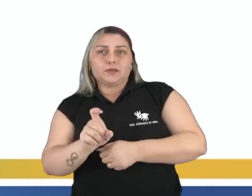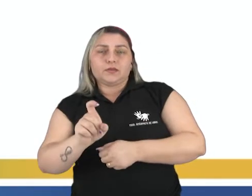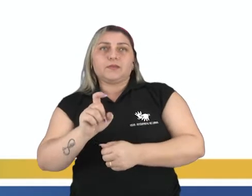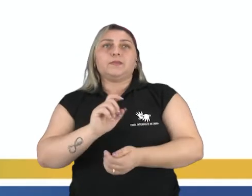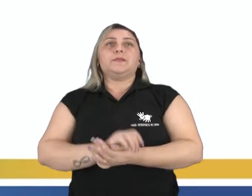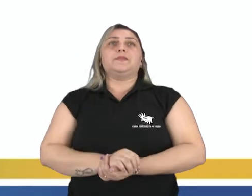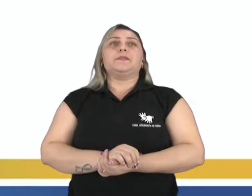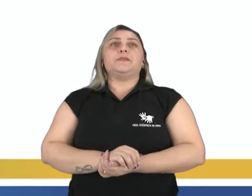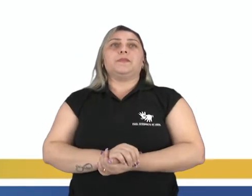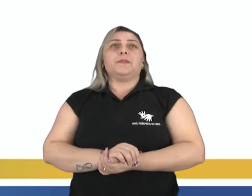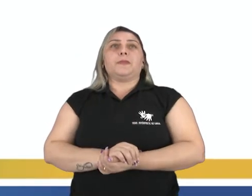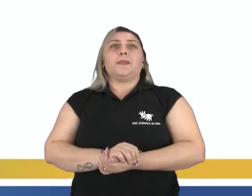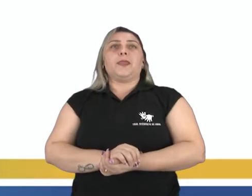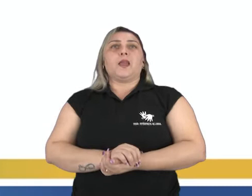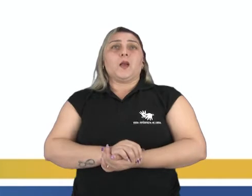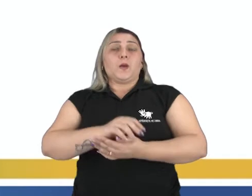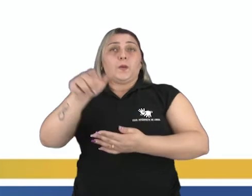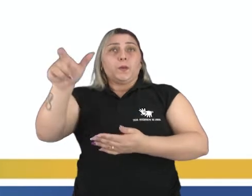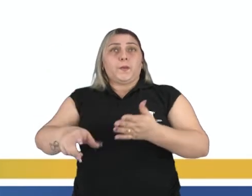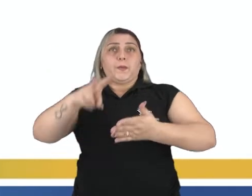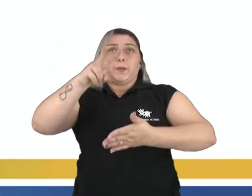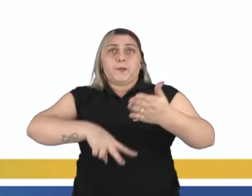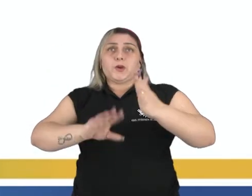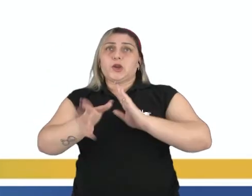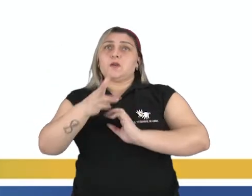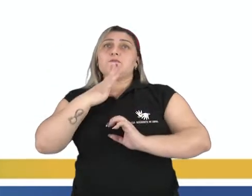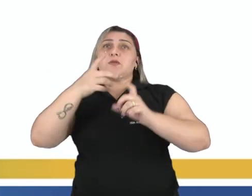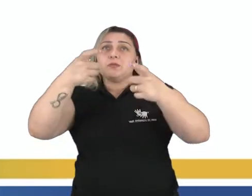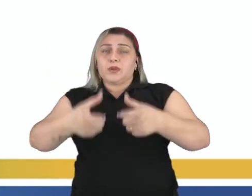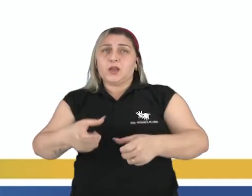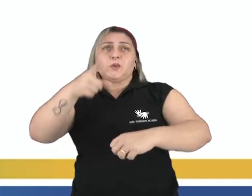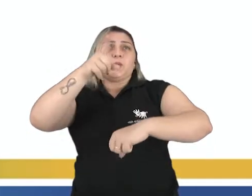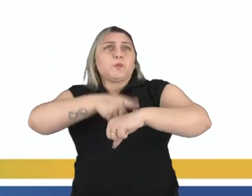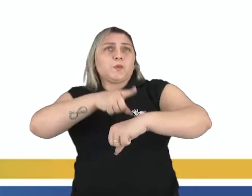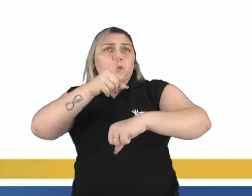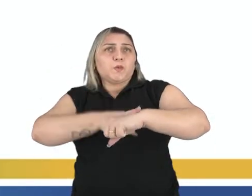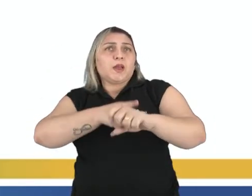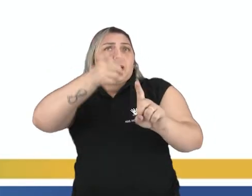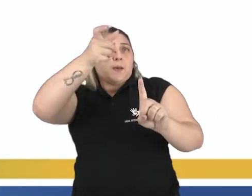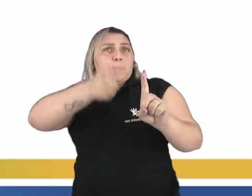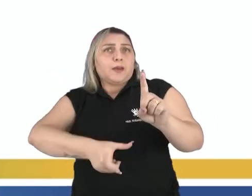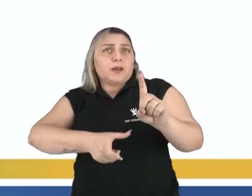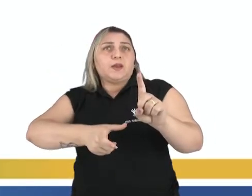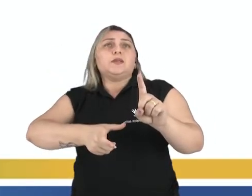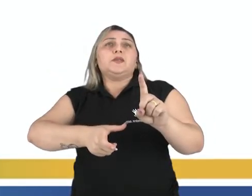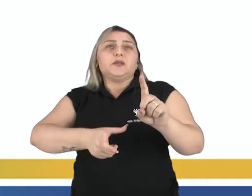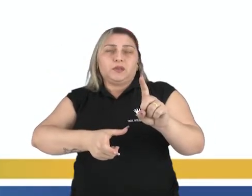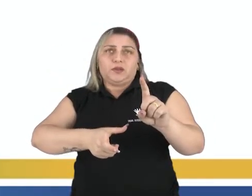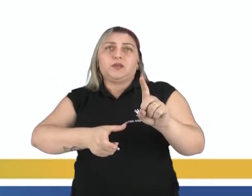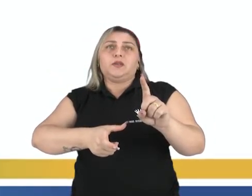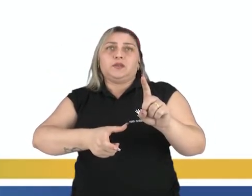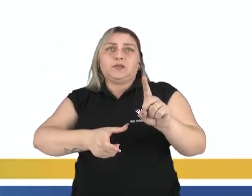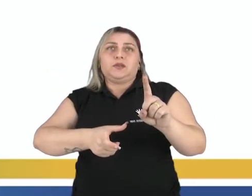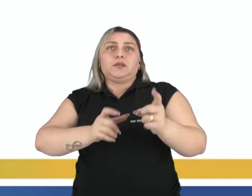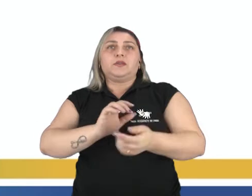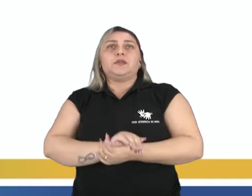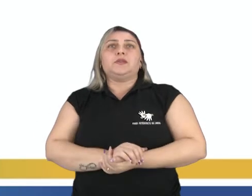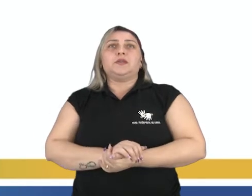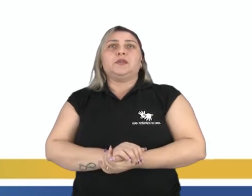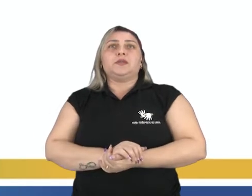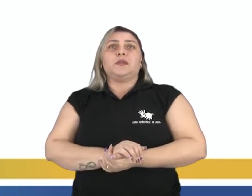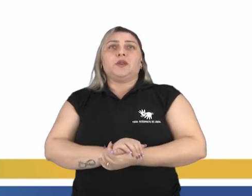clímax neste ponto em que o leitor já conhece o espaço o tempo os